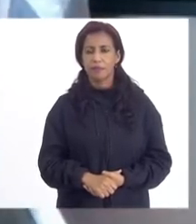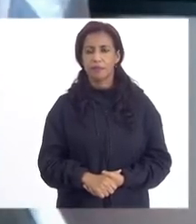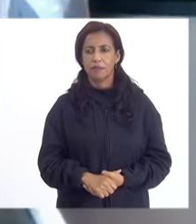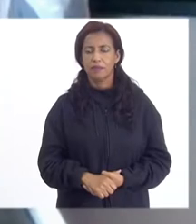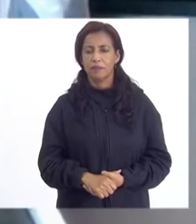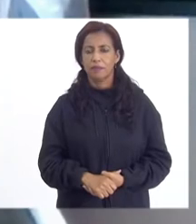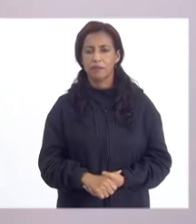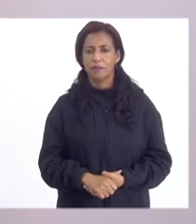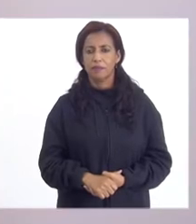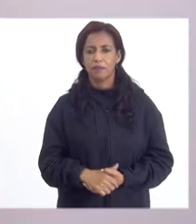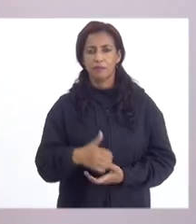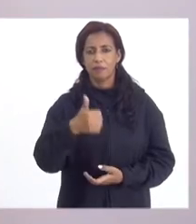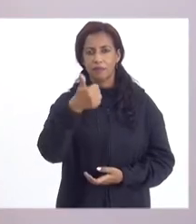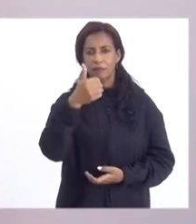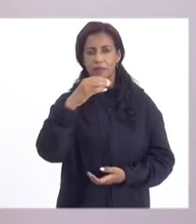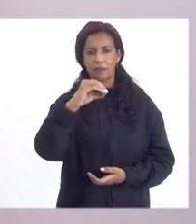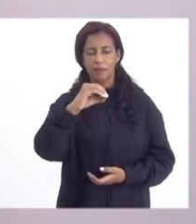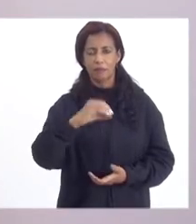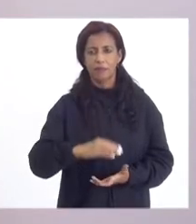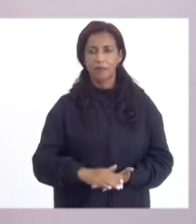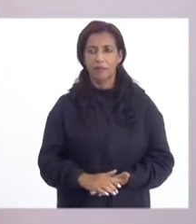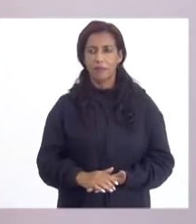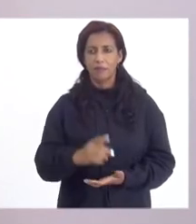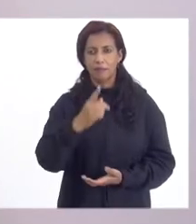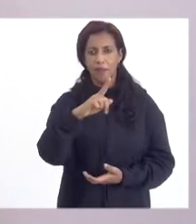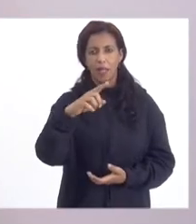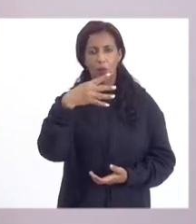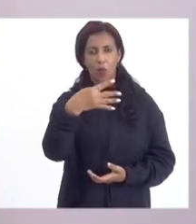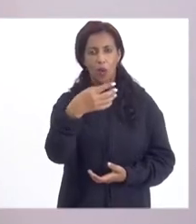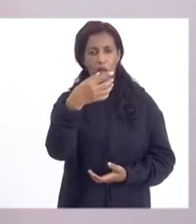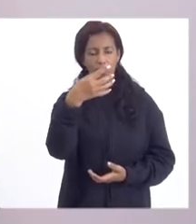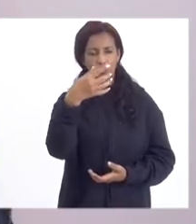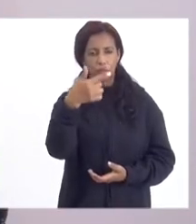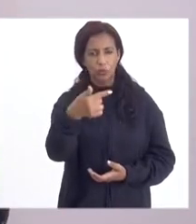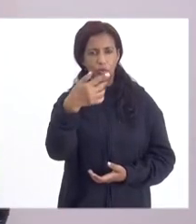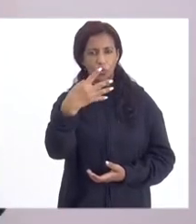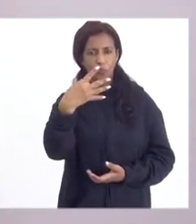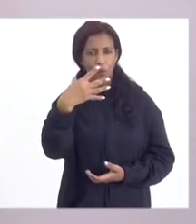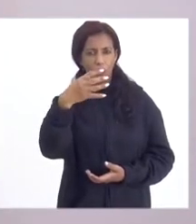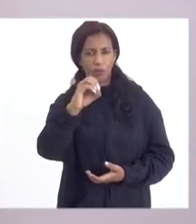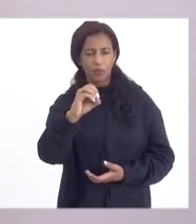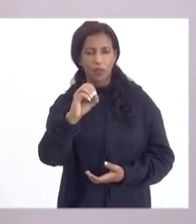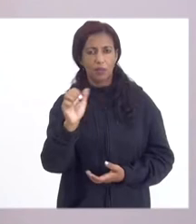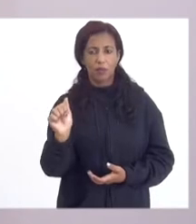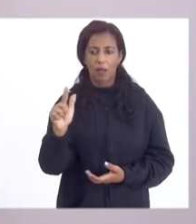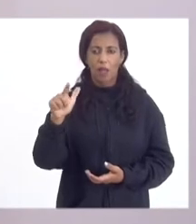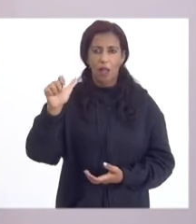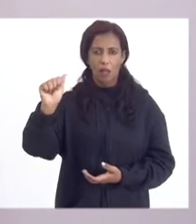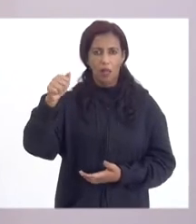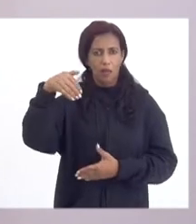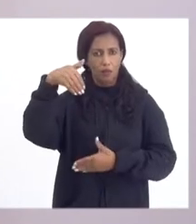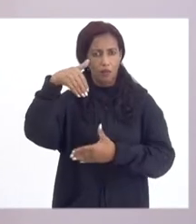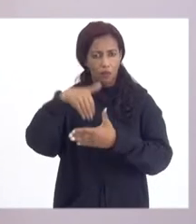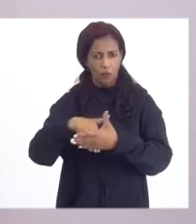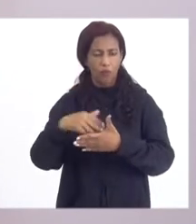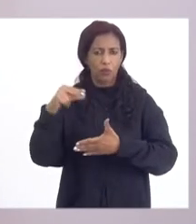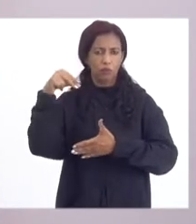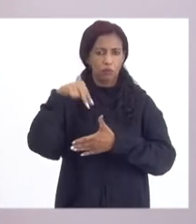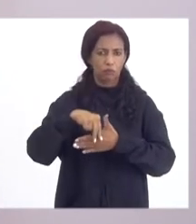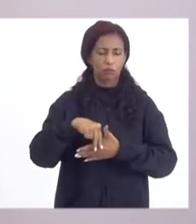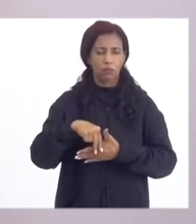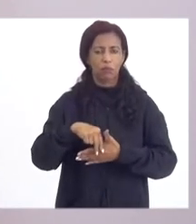Falar, o décimo da pauta. Projeto de lei 4240-2021, autoria deputada Alana Passo, então foi votado a anexação, projeto de